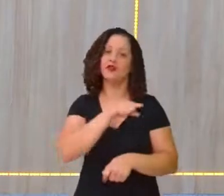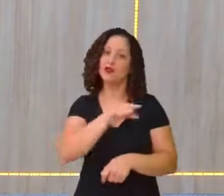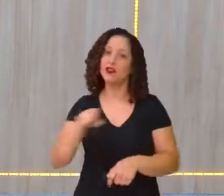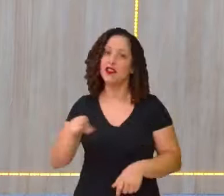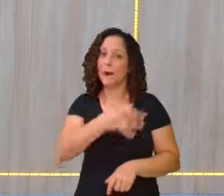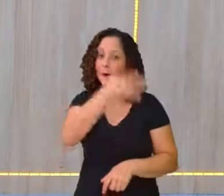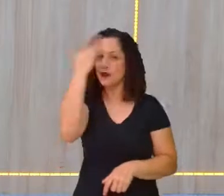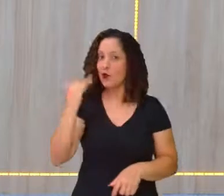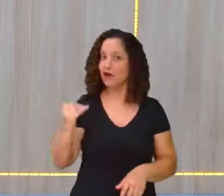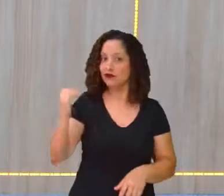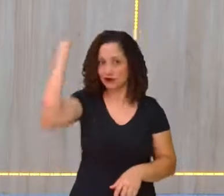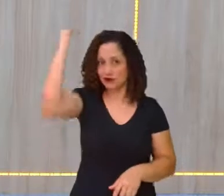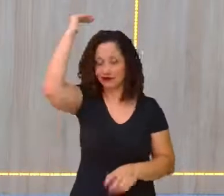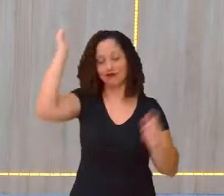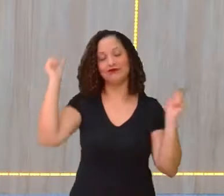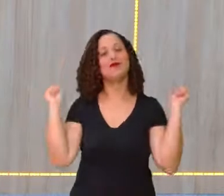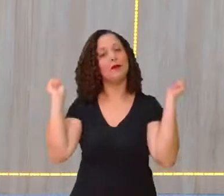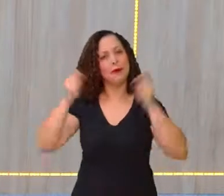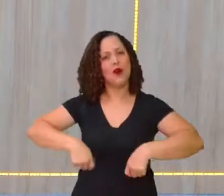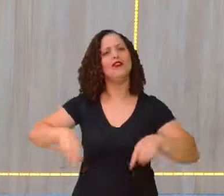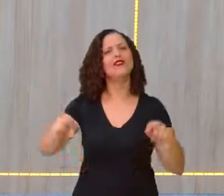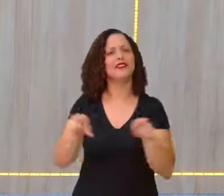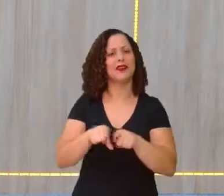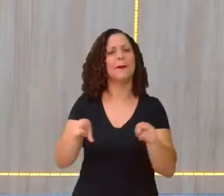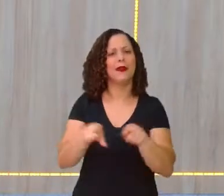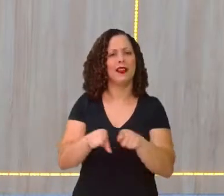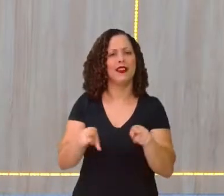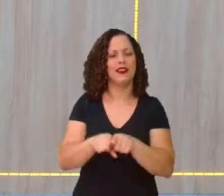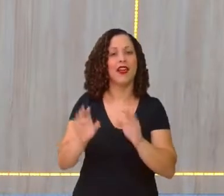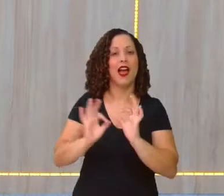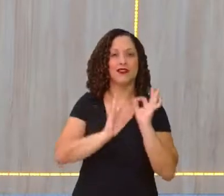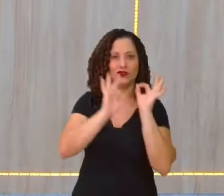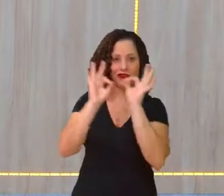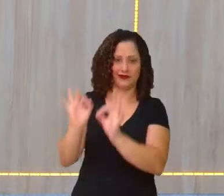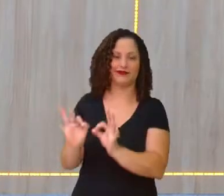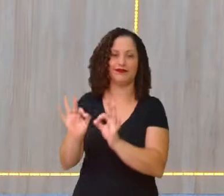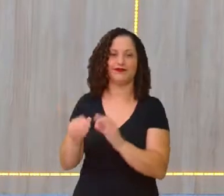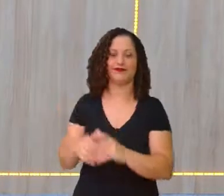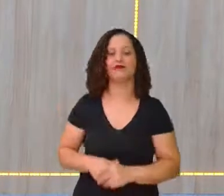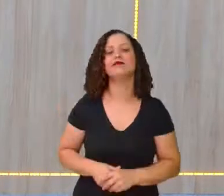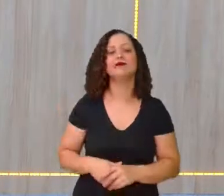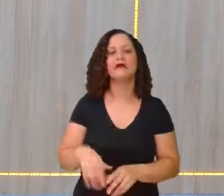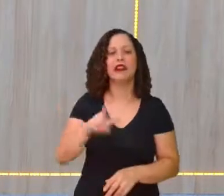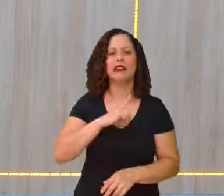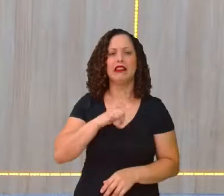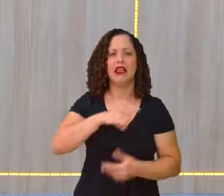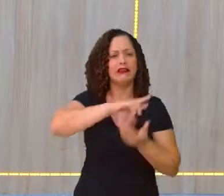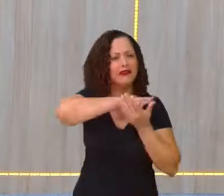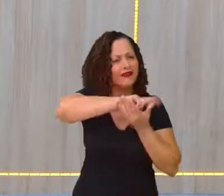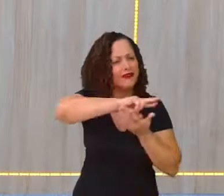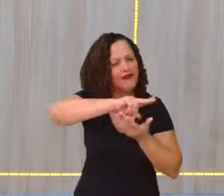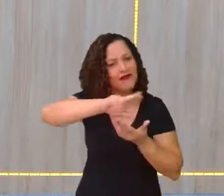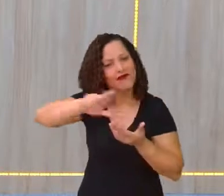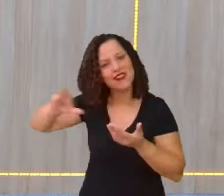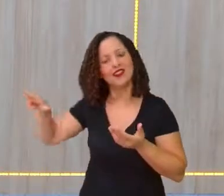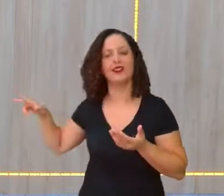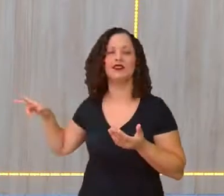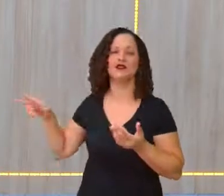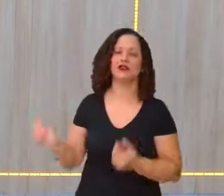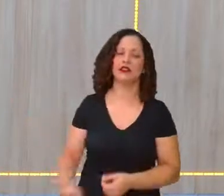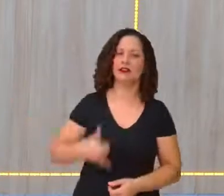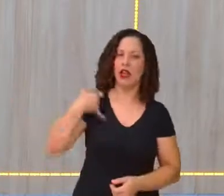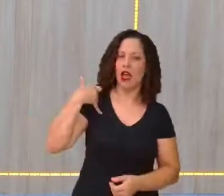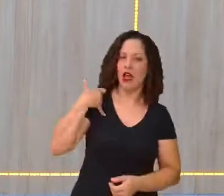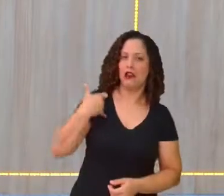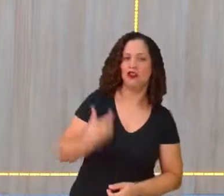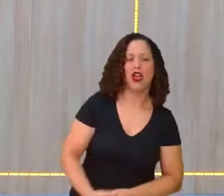repente, você pode aí também assistir às aulas da Educação para Jovens e Adultos. Tem para todos os gostos, todas as idades,